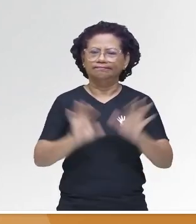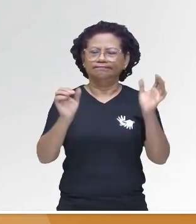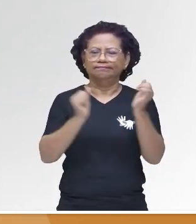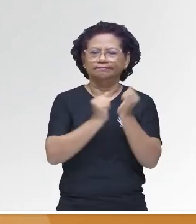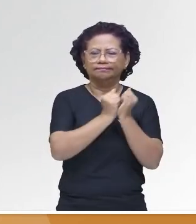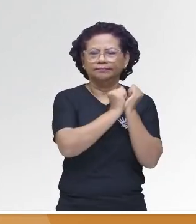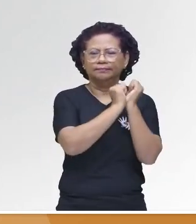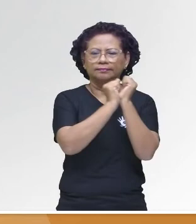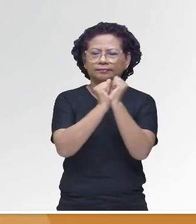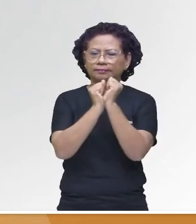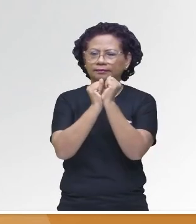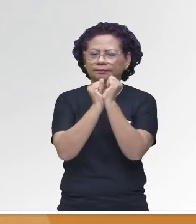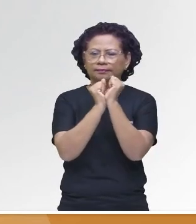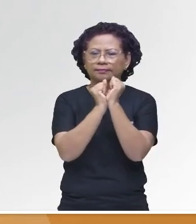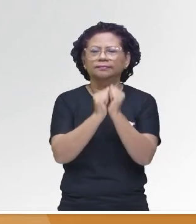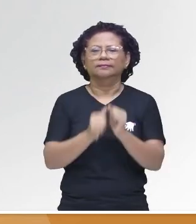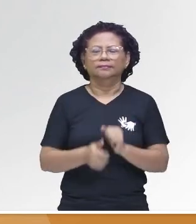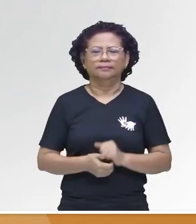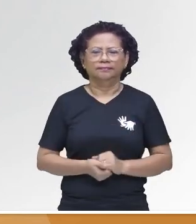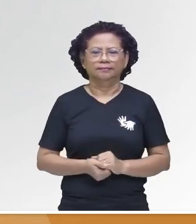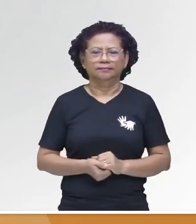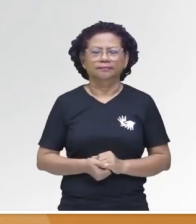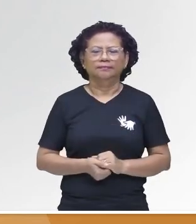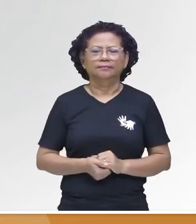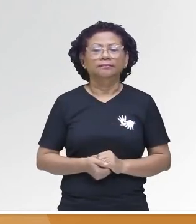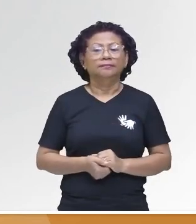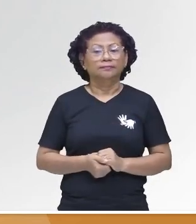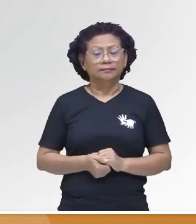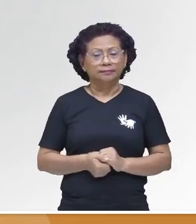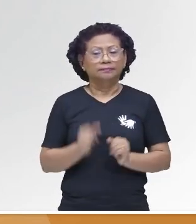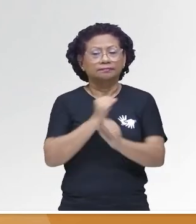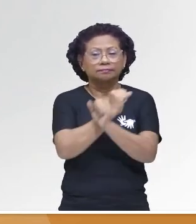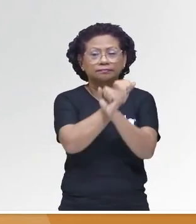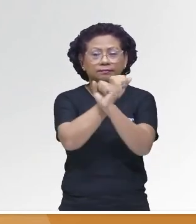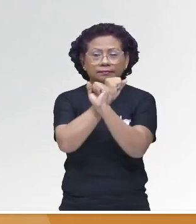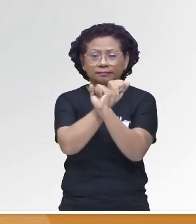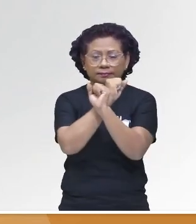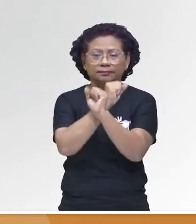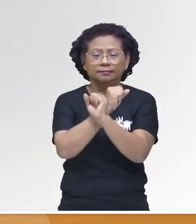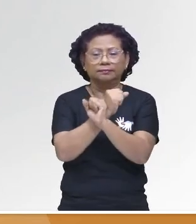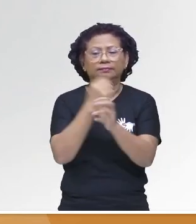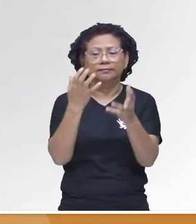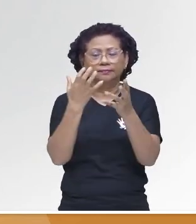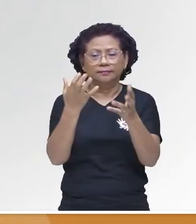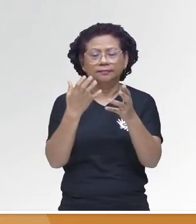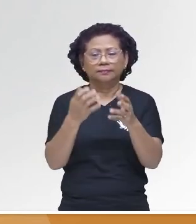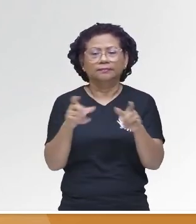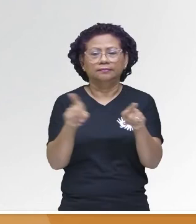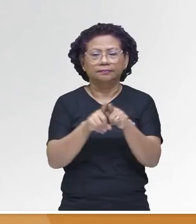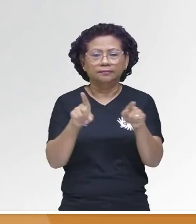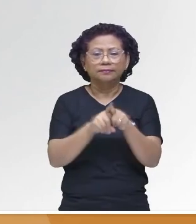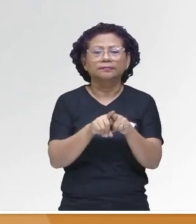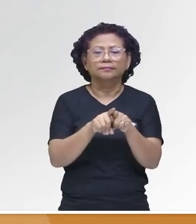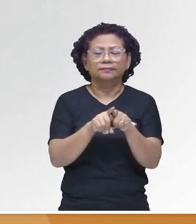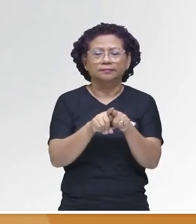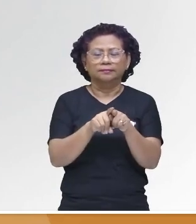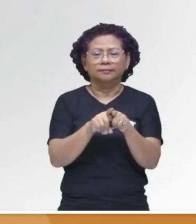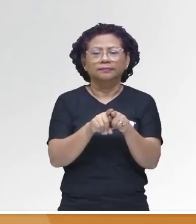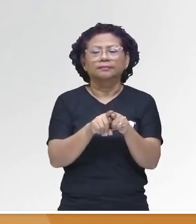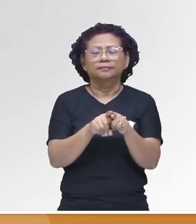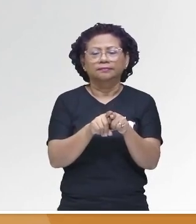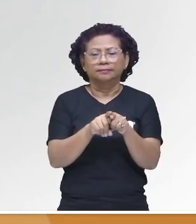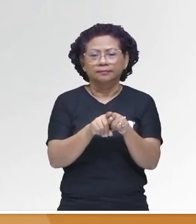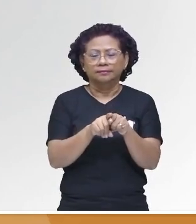guerra e, olha o que eles queriam mais, aumenta a taxação sobre o charque importado, ou seja,